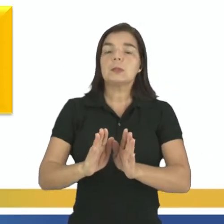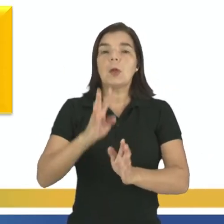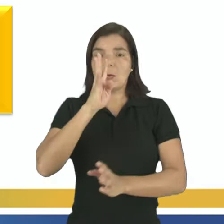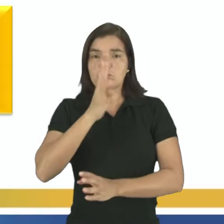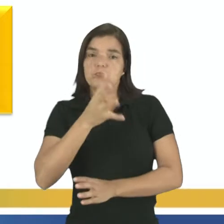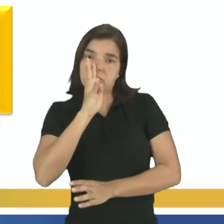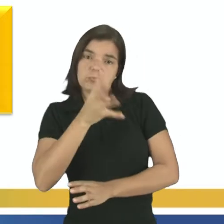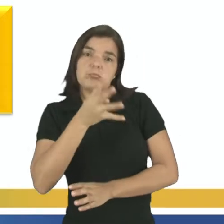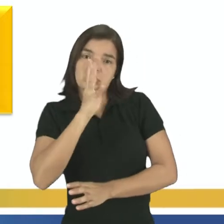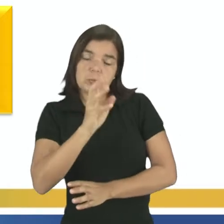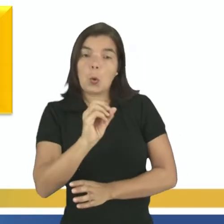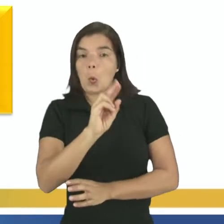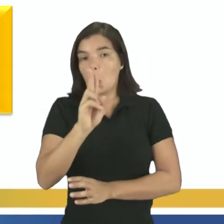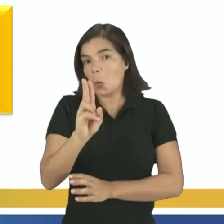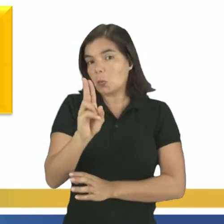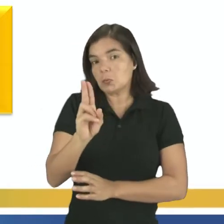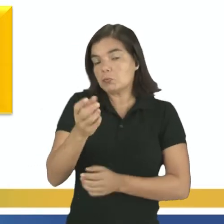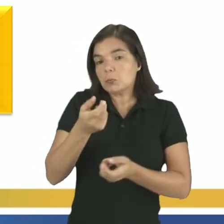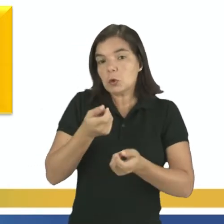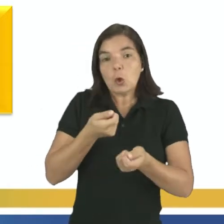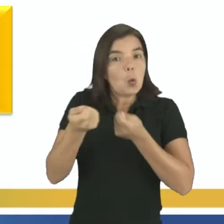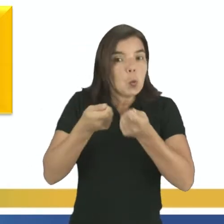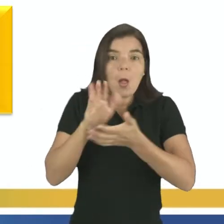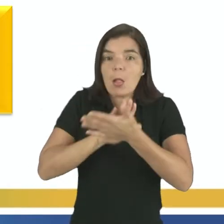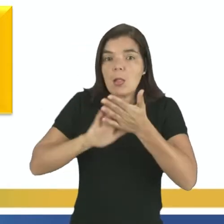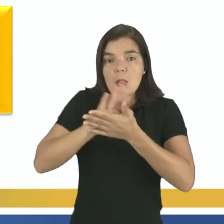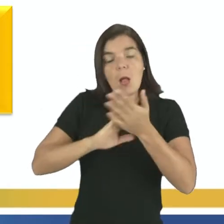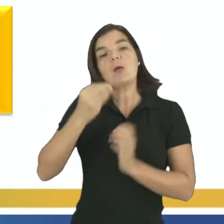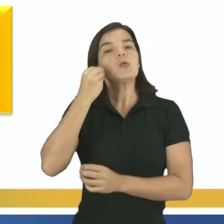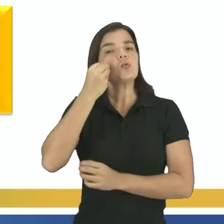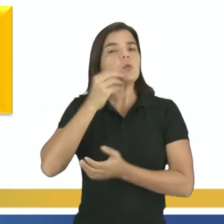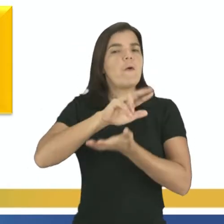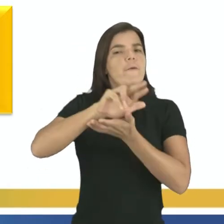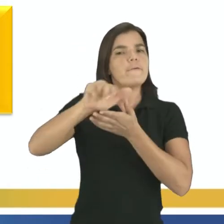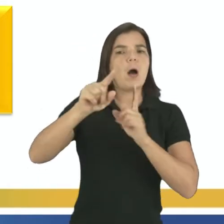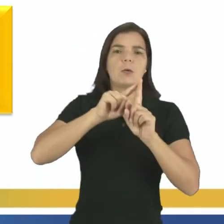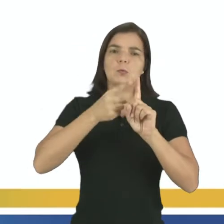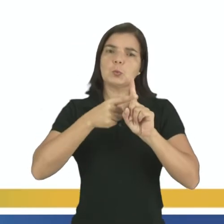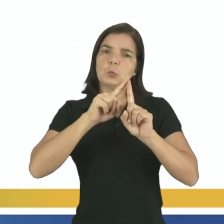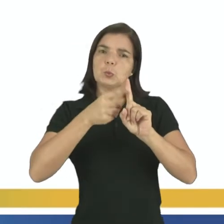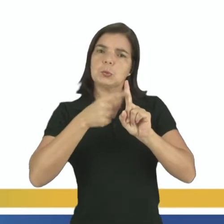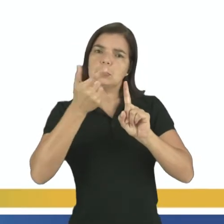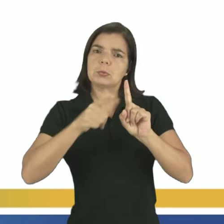por isso, ou não controlar e experimentar várias gravidezes.